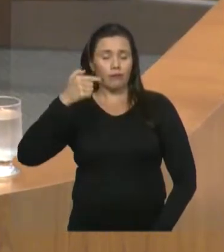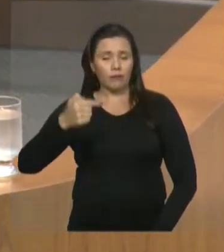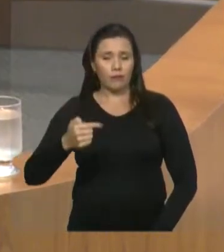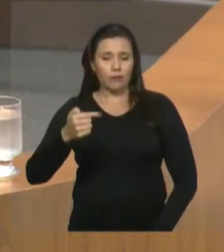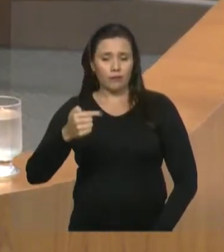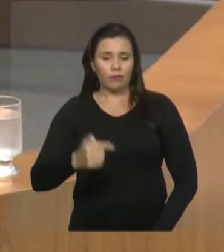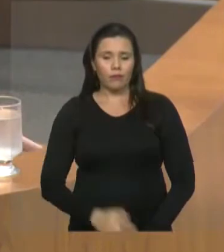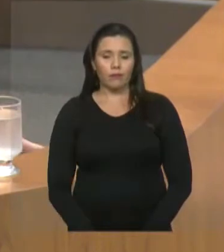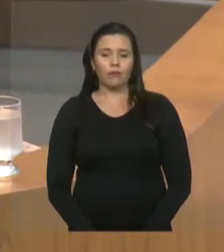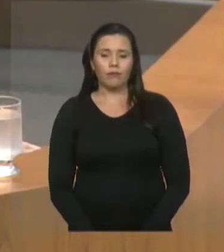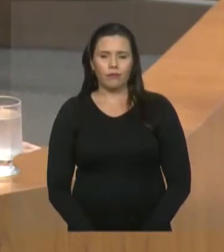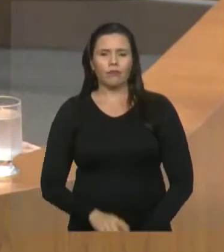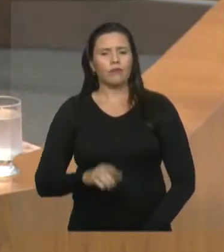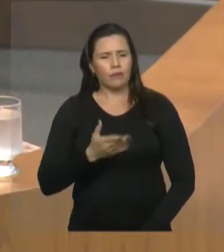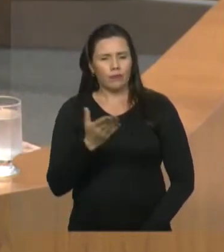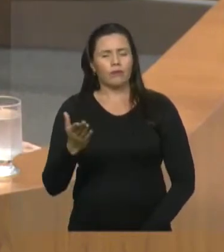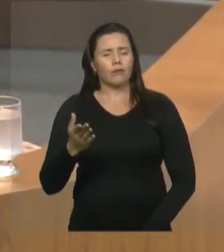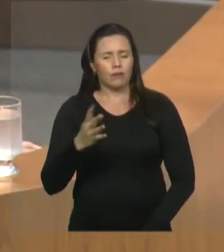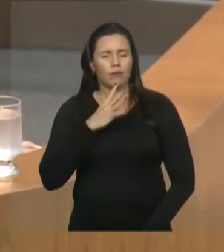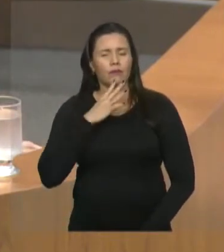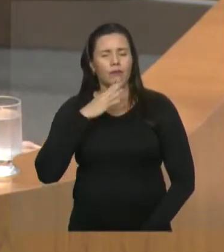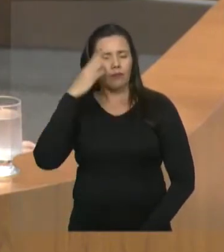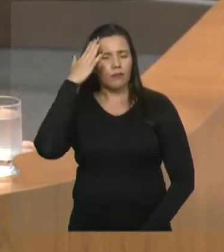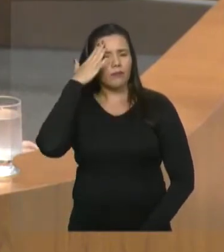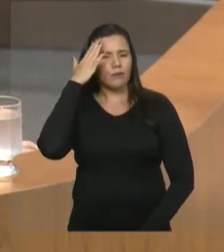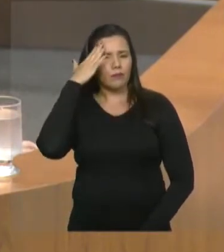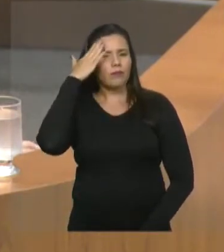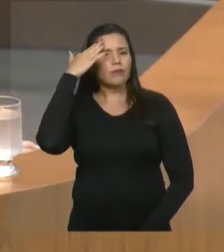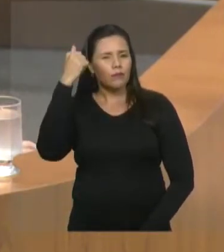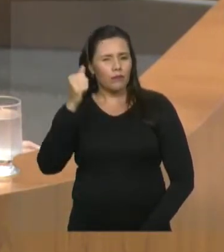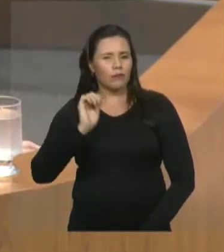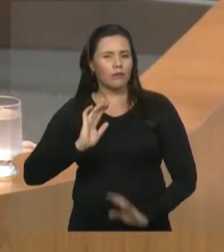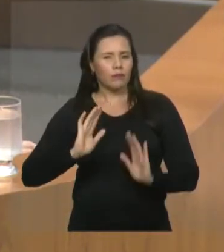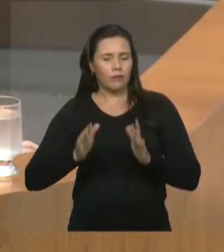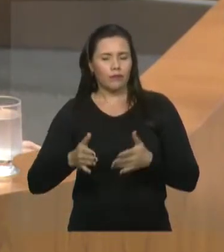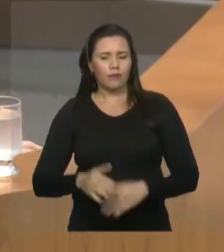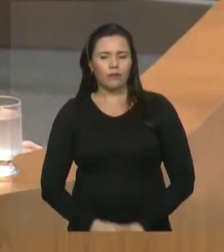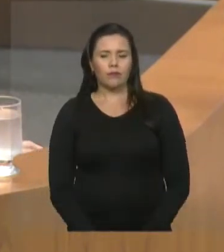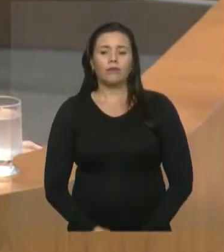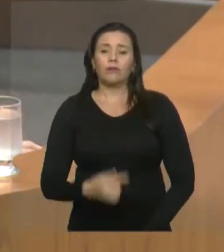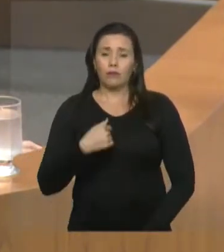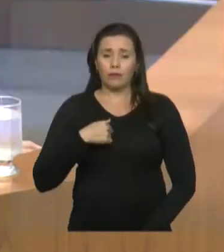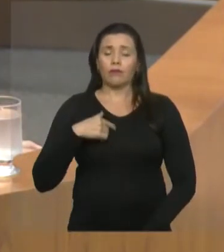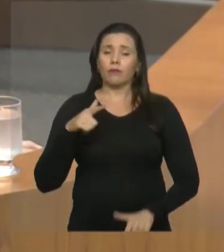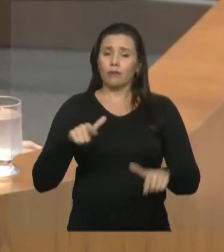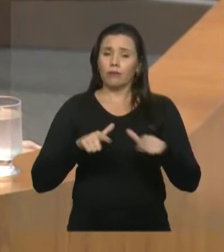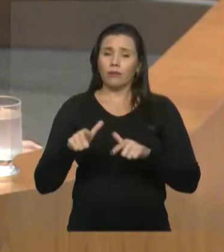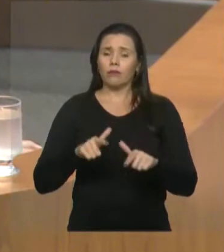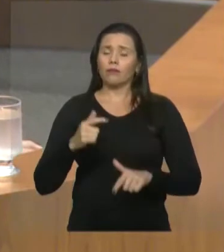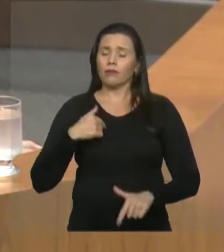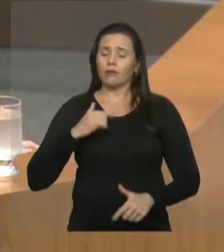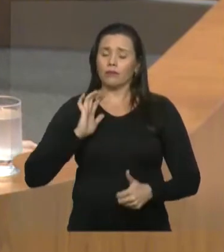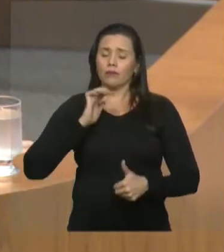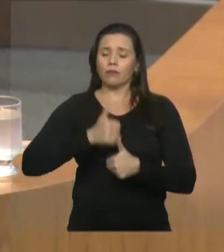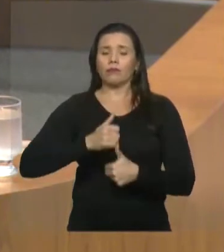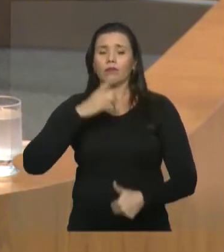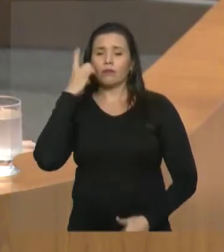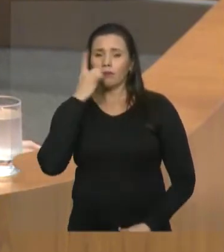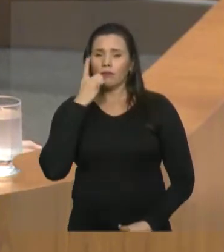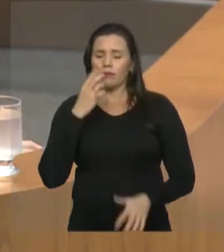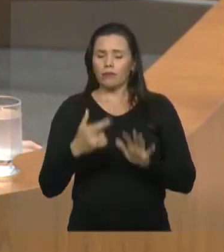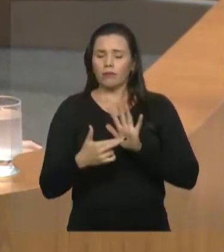como todos sabem, além da gente atuar aqui como deputado estadual,